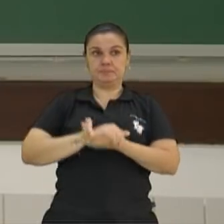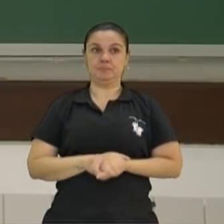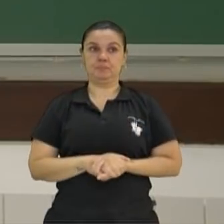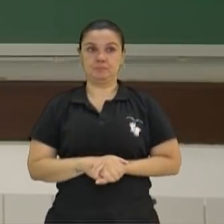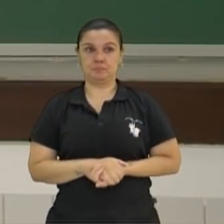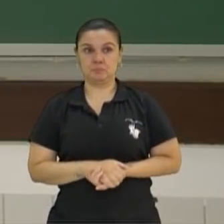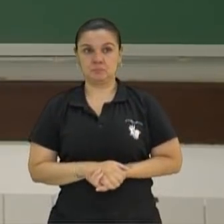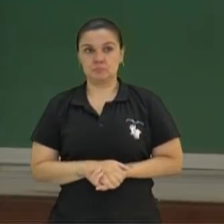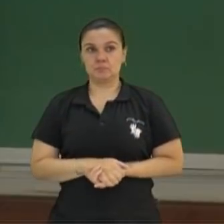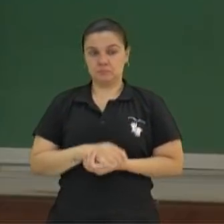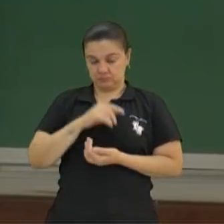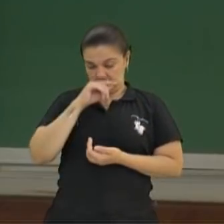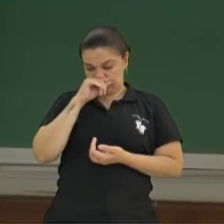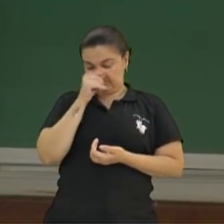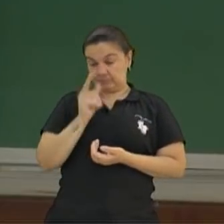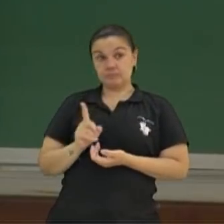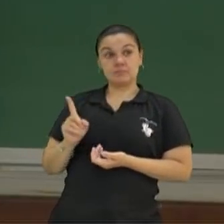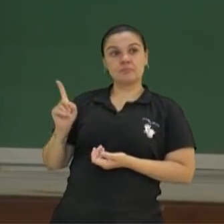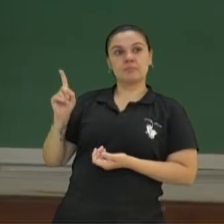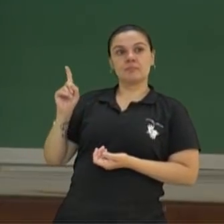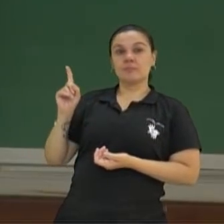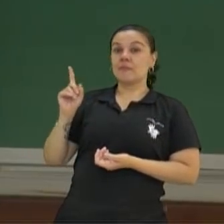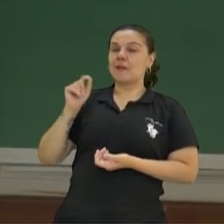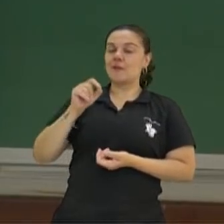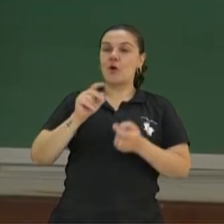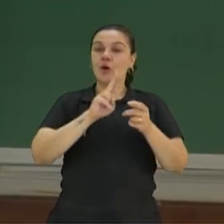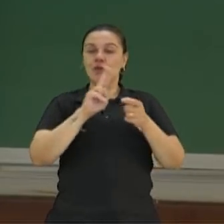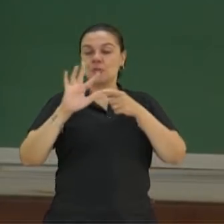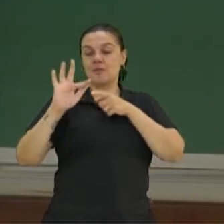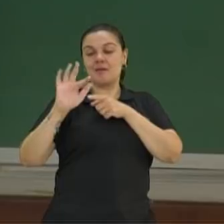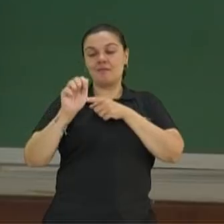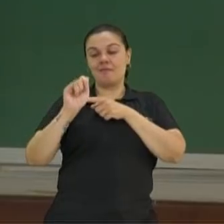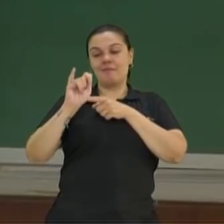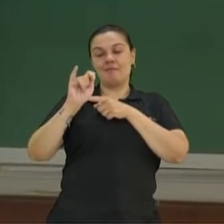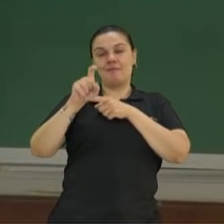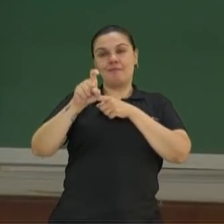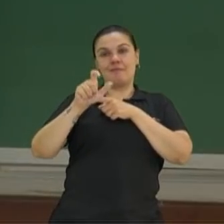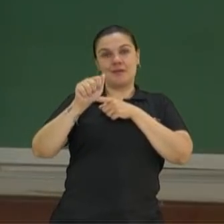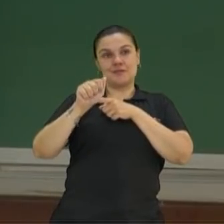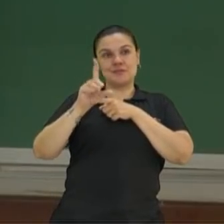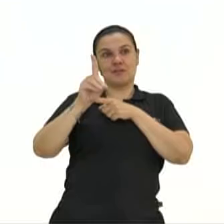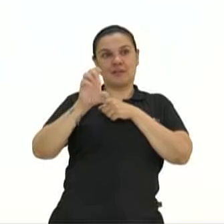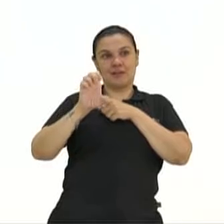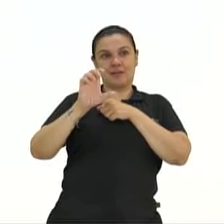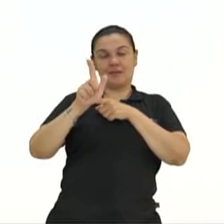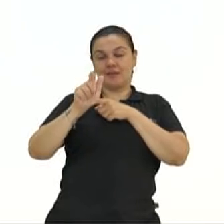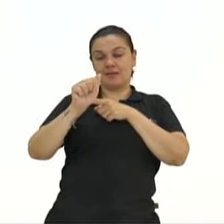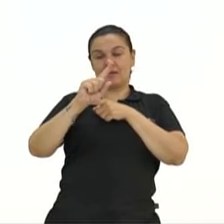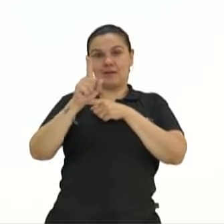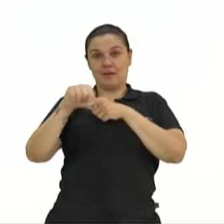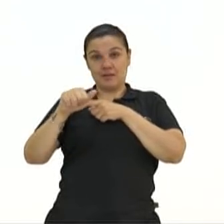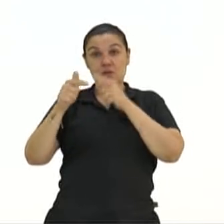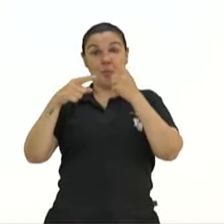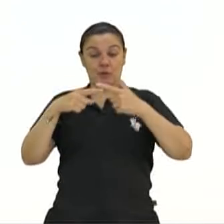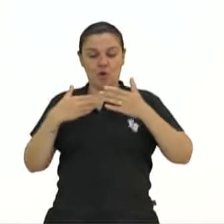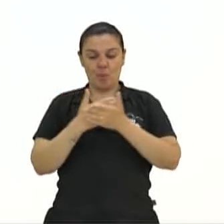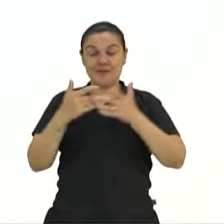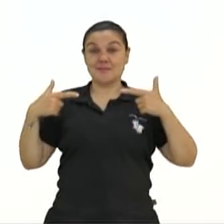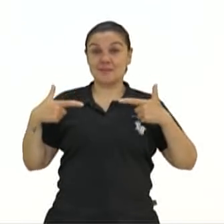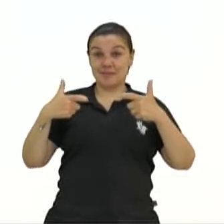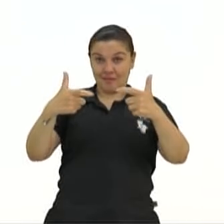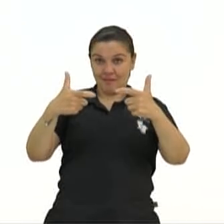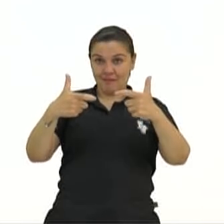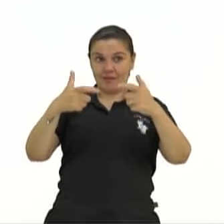espaço. E aqui, a gente tem aqui a questão da faixa de Gaza, que atualmente várias áreas do nosso planeta apresentam conflitos em